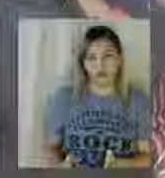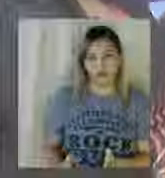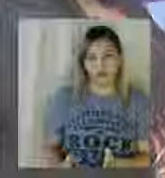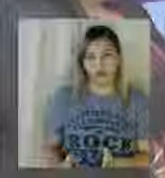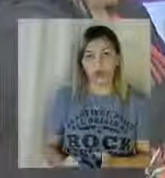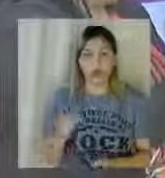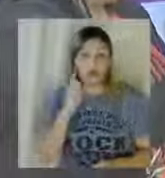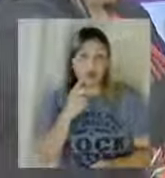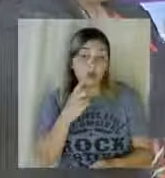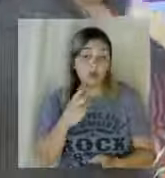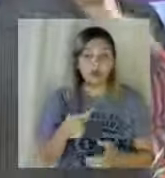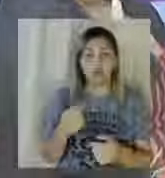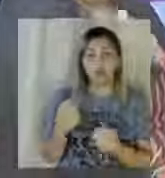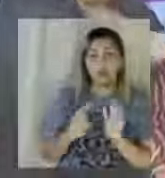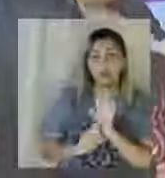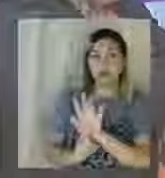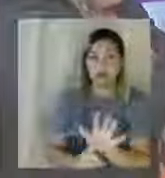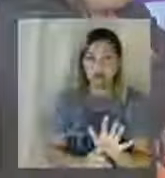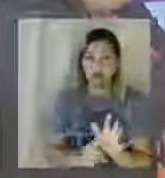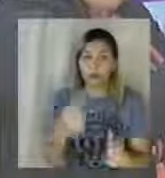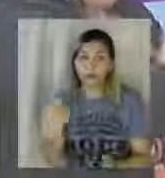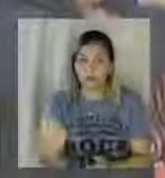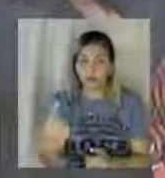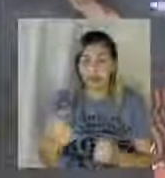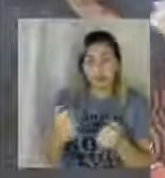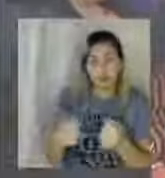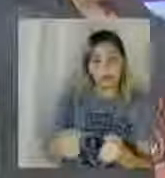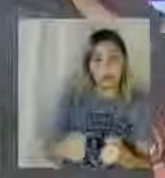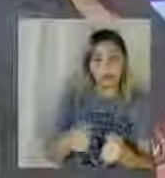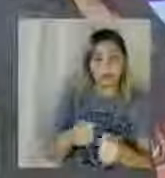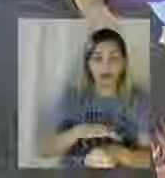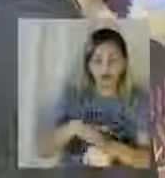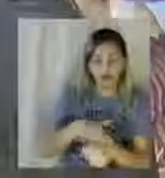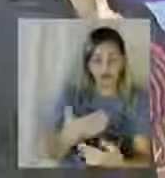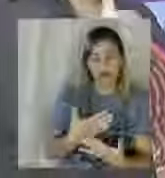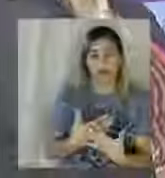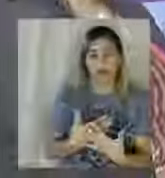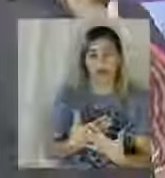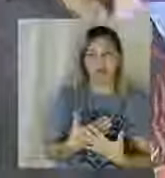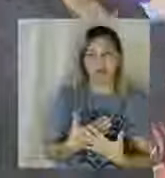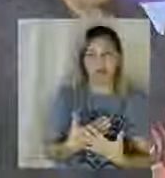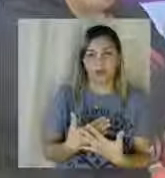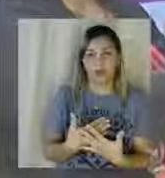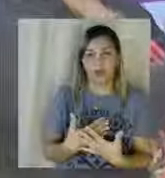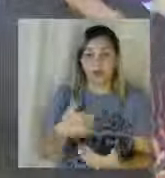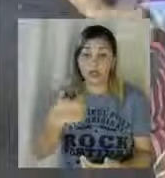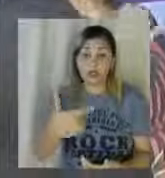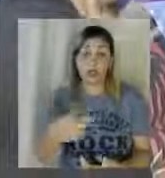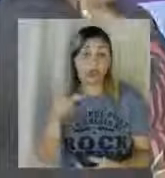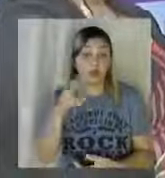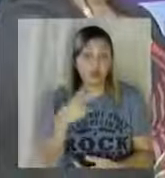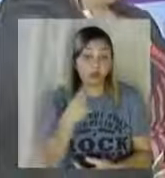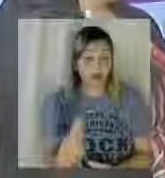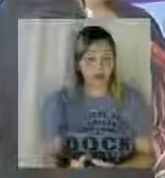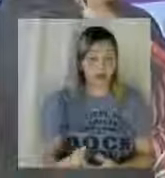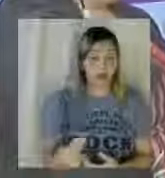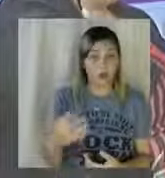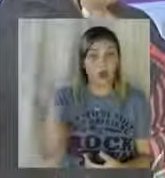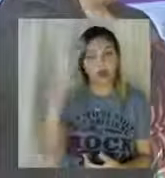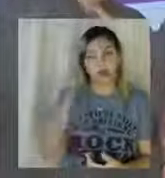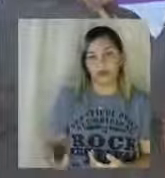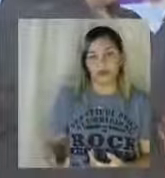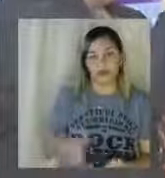minha frente, ela está pronta para dialogar comigo na segunda língua do nosso país. A deficiência aqui sou